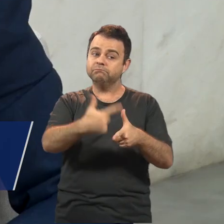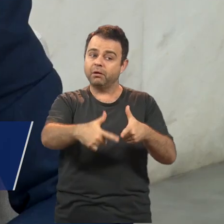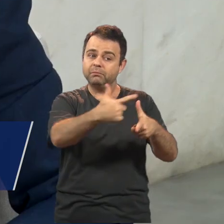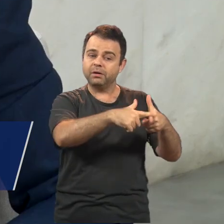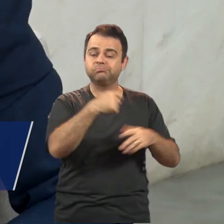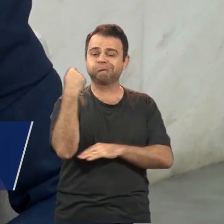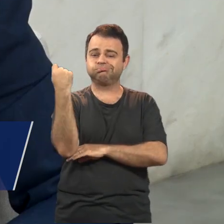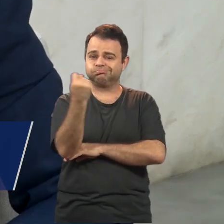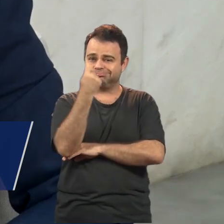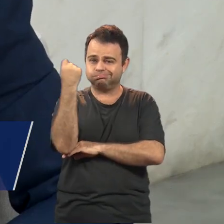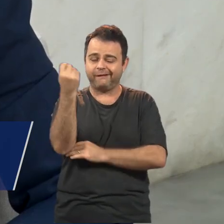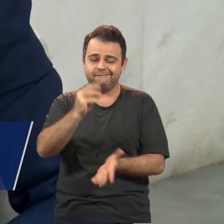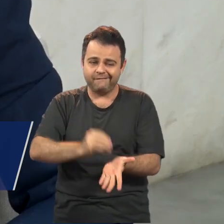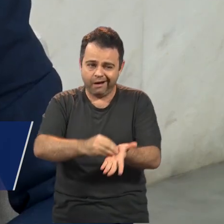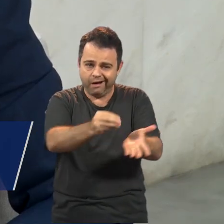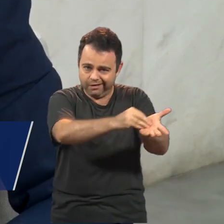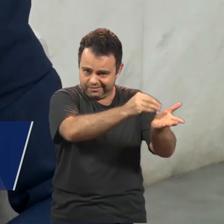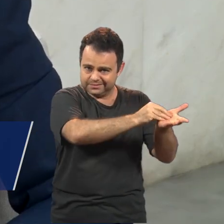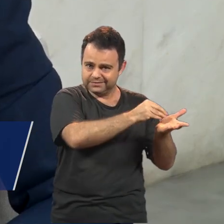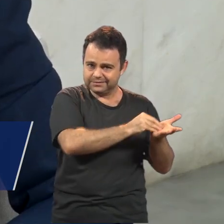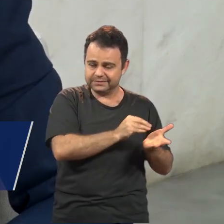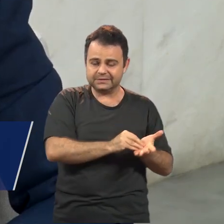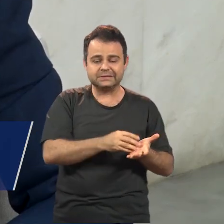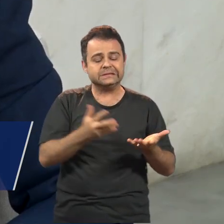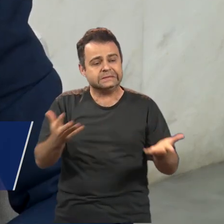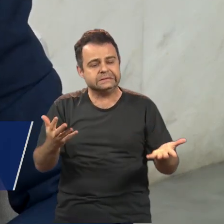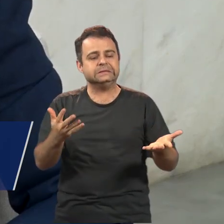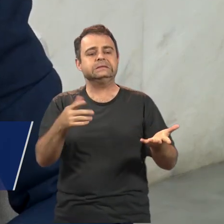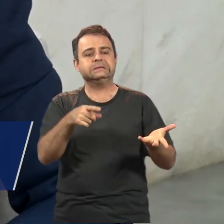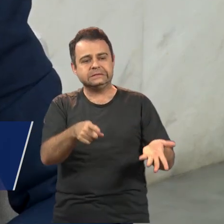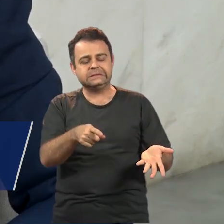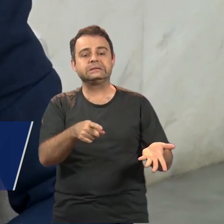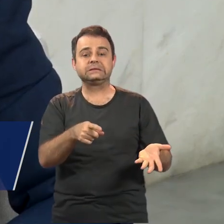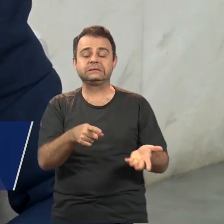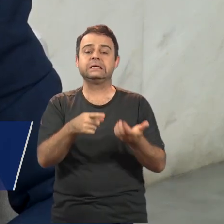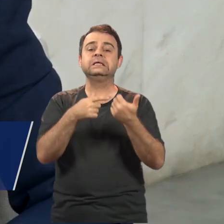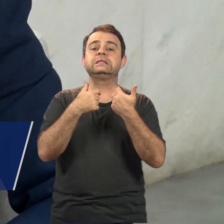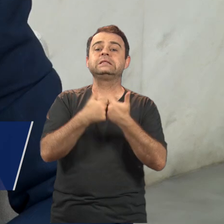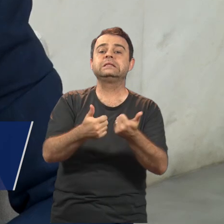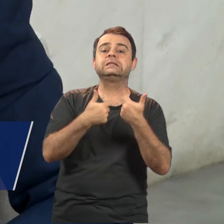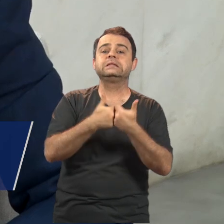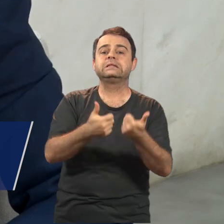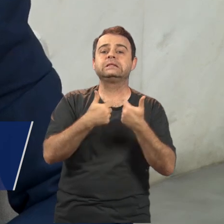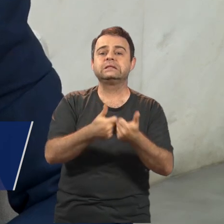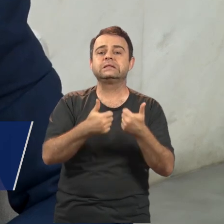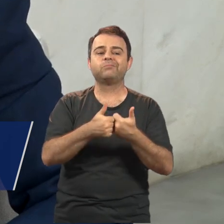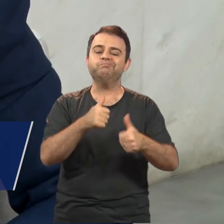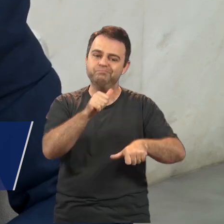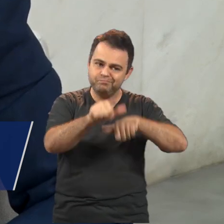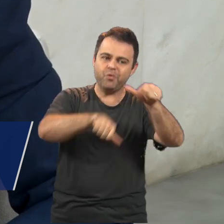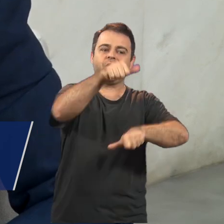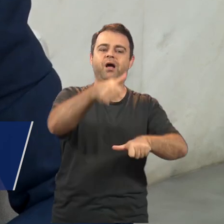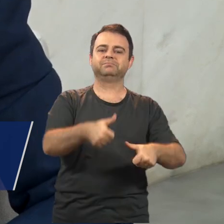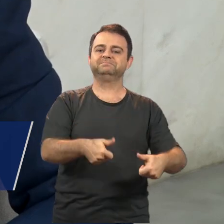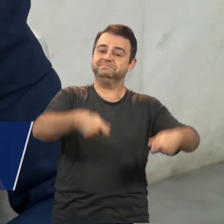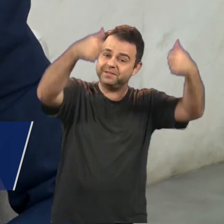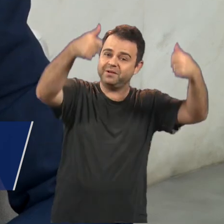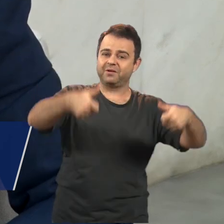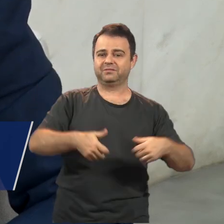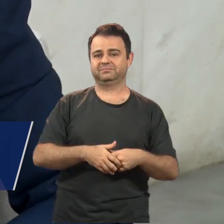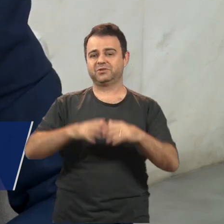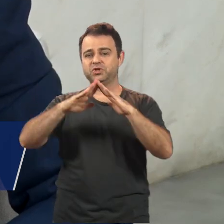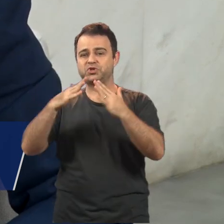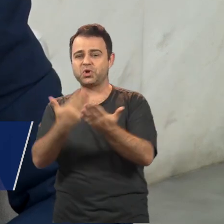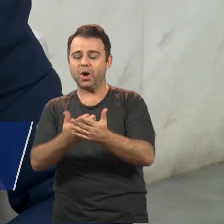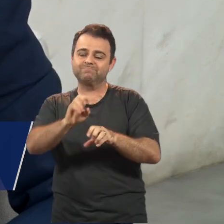de infraestrutura. Nós precisamos muito melhorar o nosso transporte público, melhorar a nossa educação.